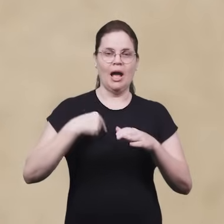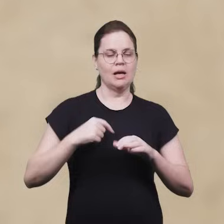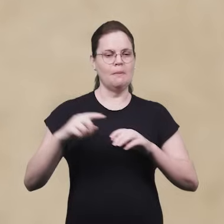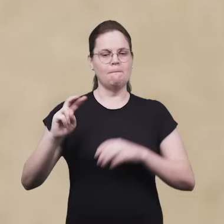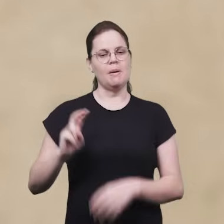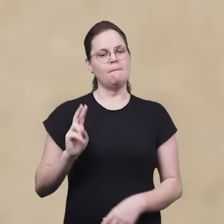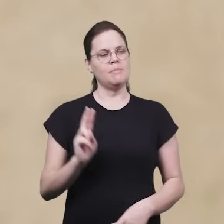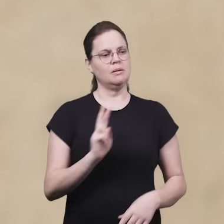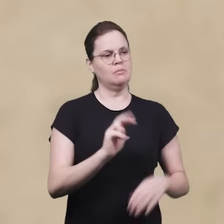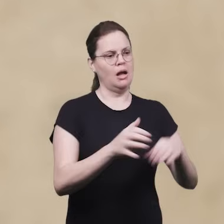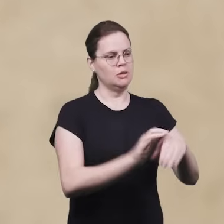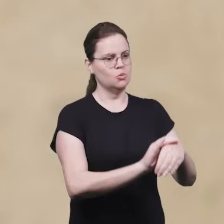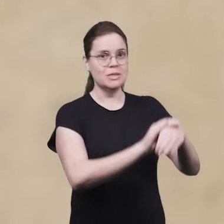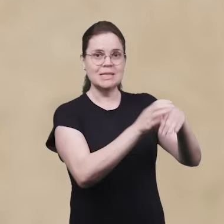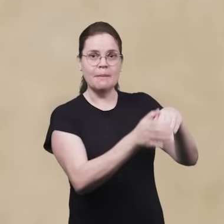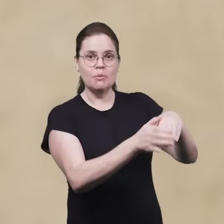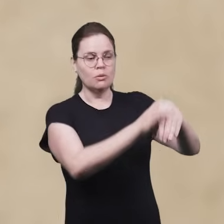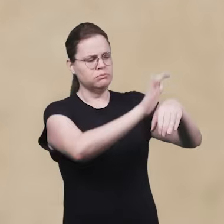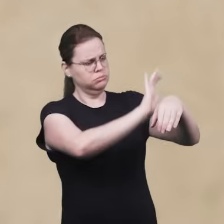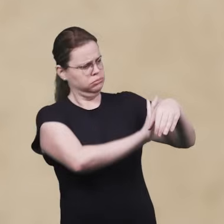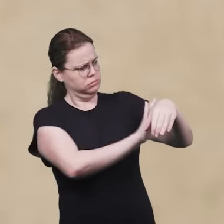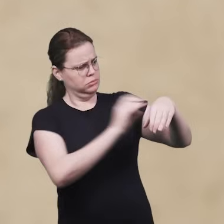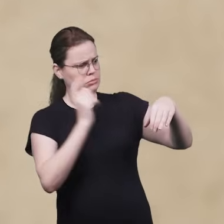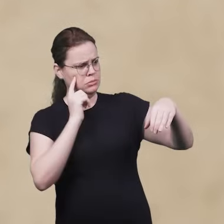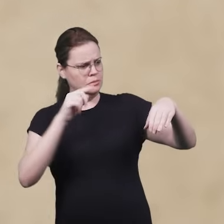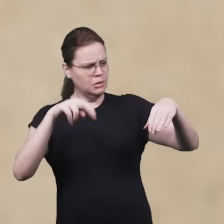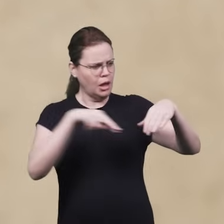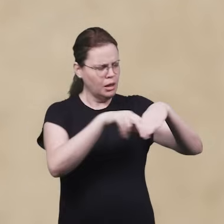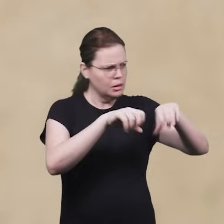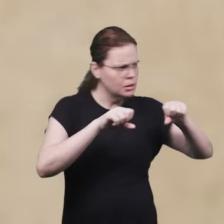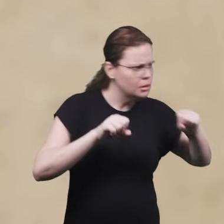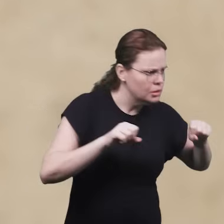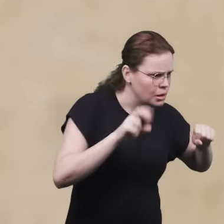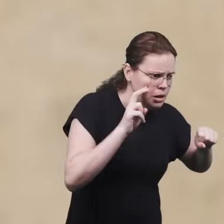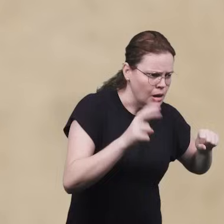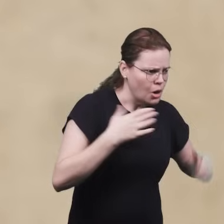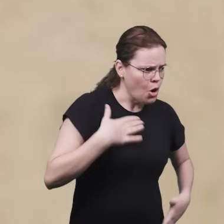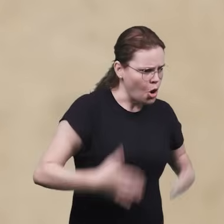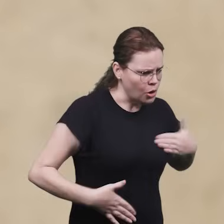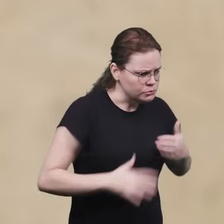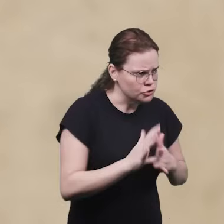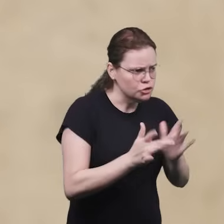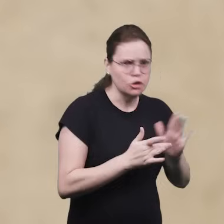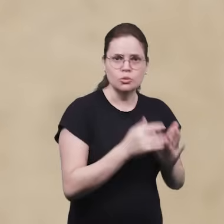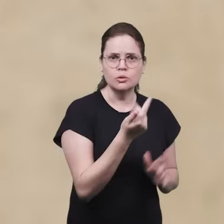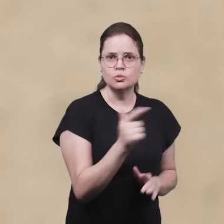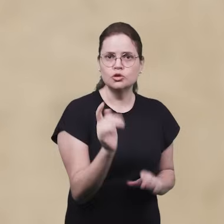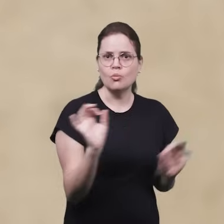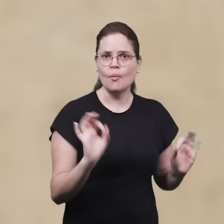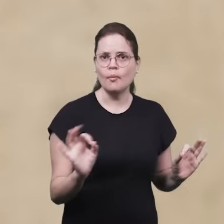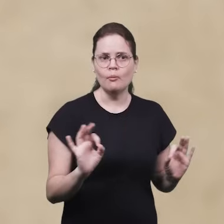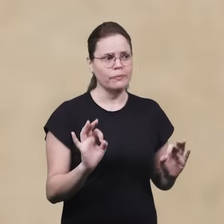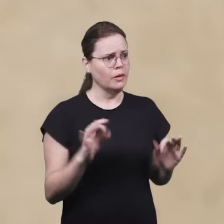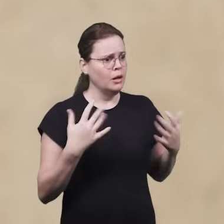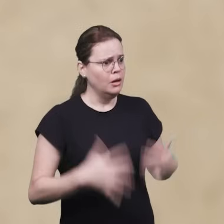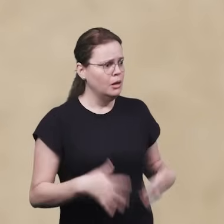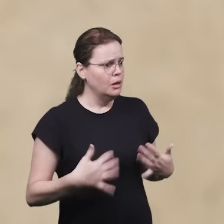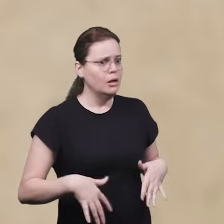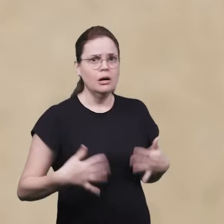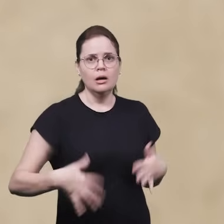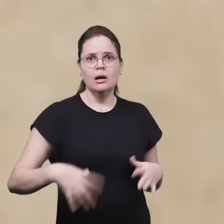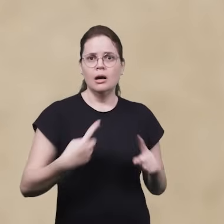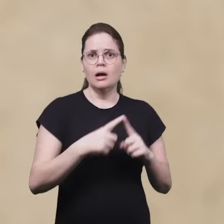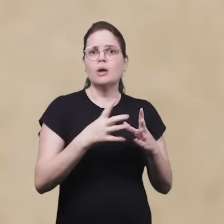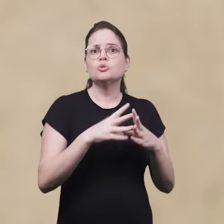removida, e entrando não acharam o corpo do Senhor Jesus. E aconteceu que, estando elas perplexas a